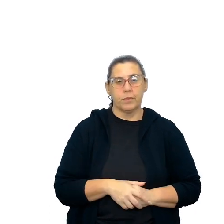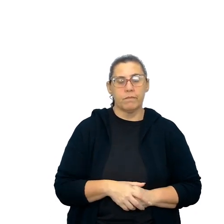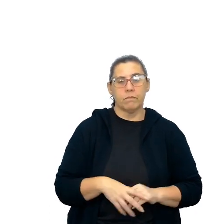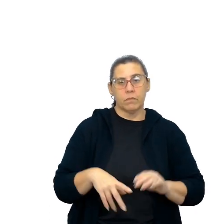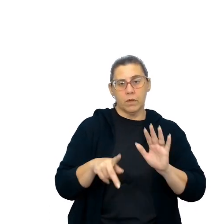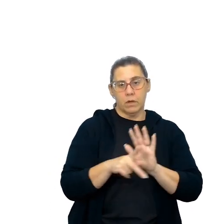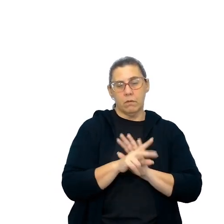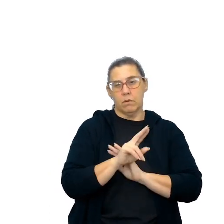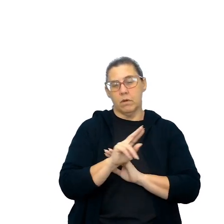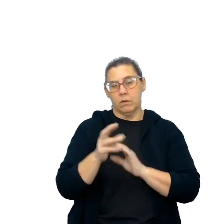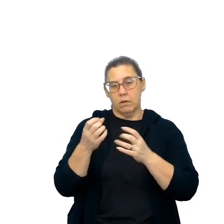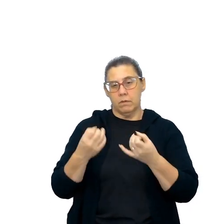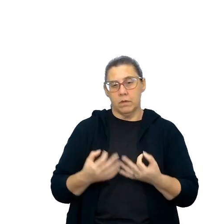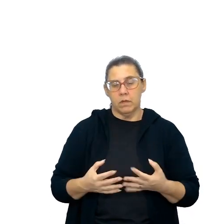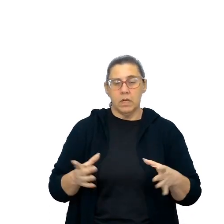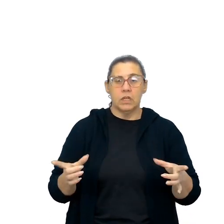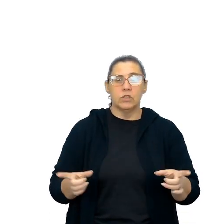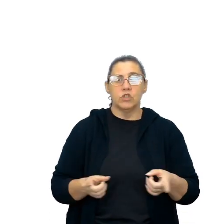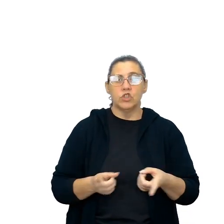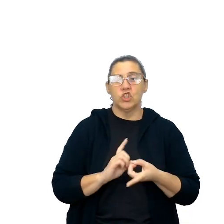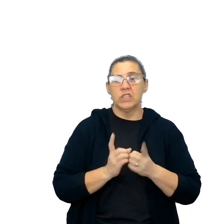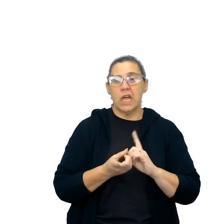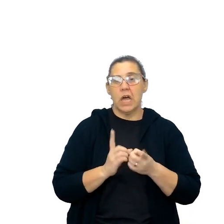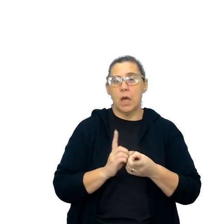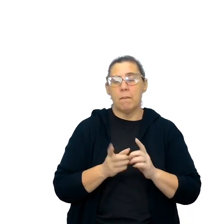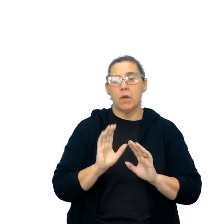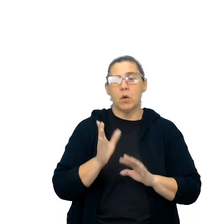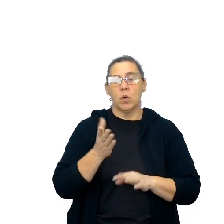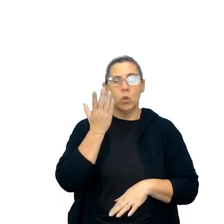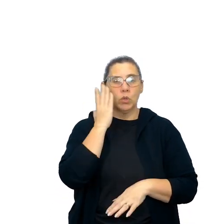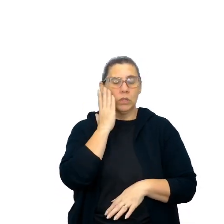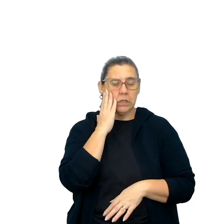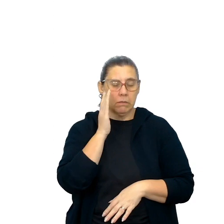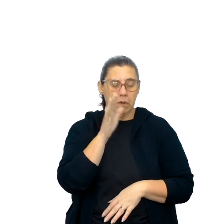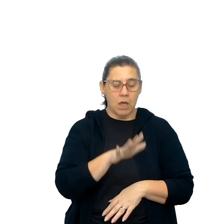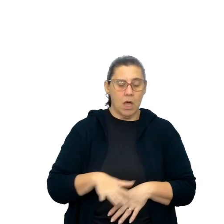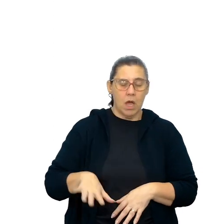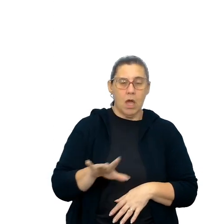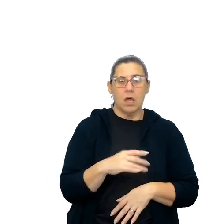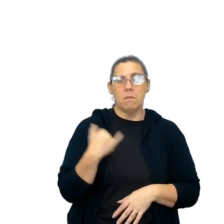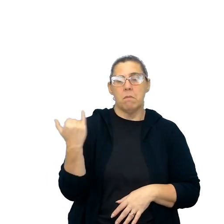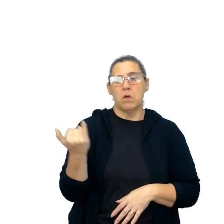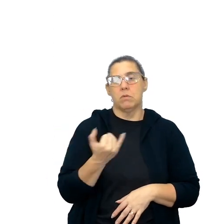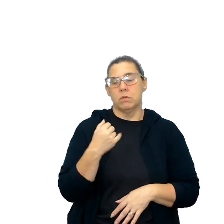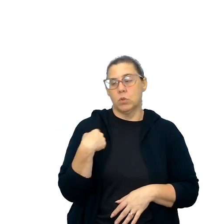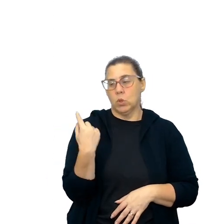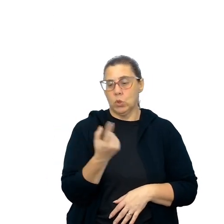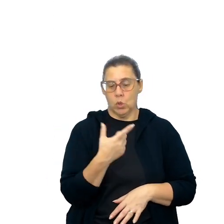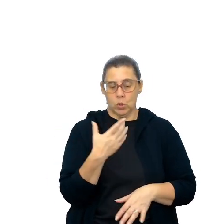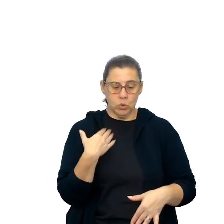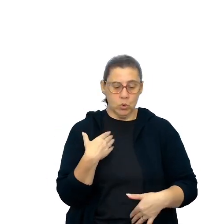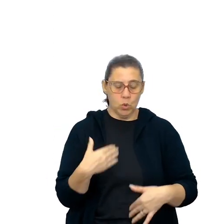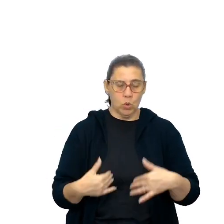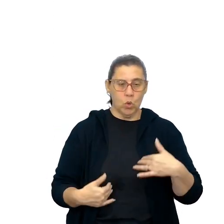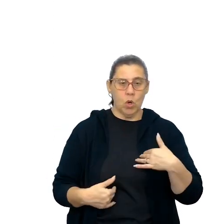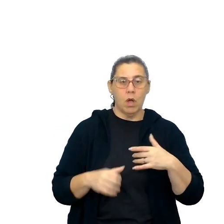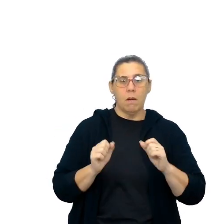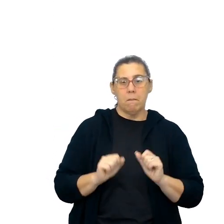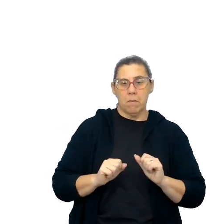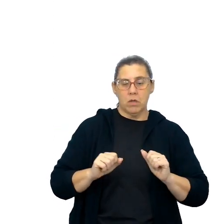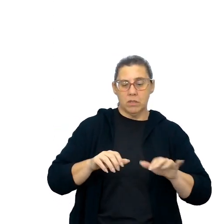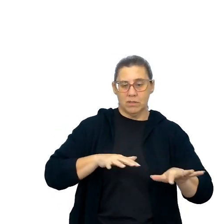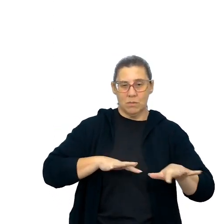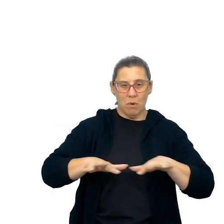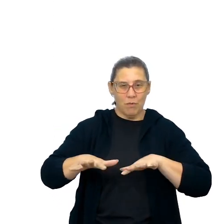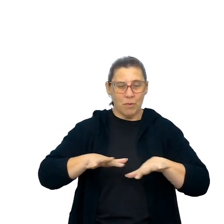próprio nome já diz, dinâmico, já são os espaços necessários para que o nosso corpo possa se